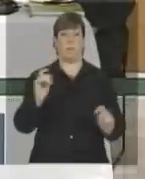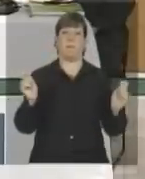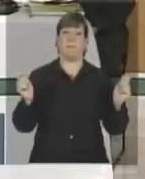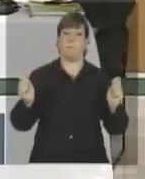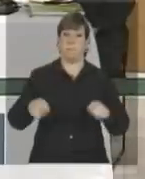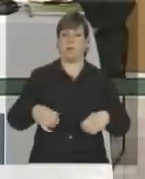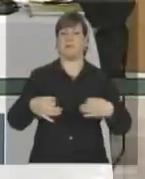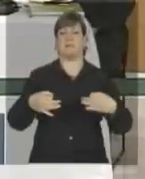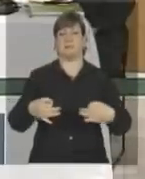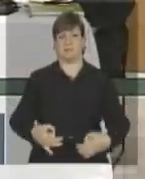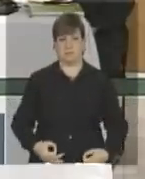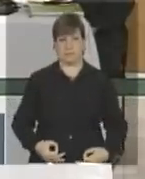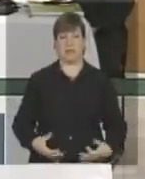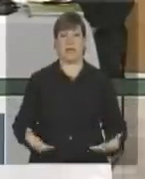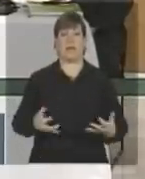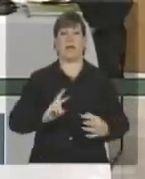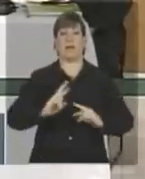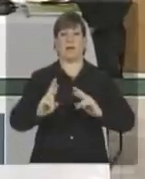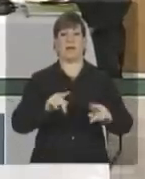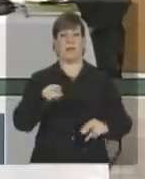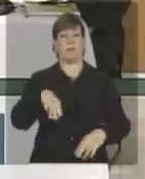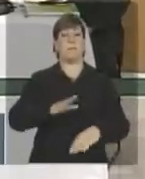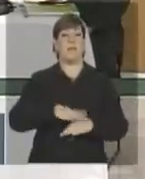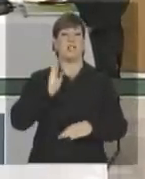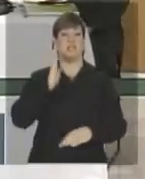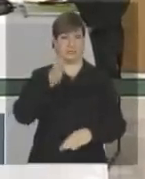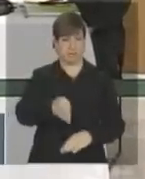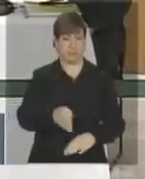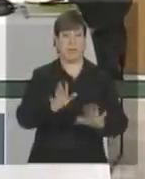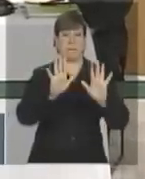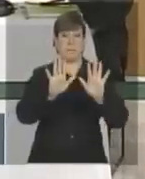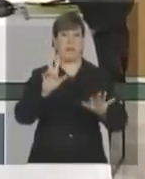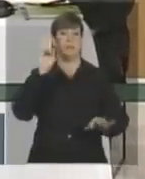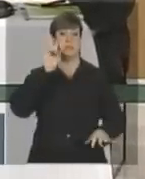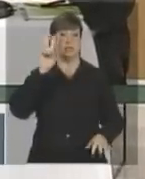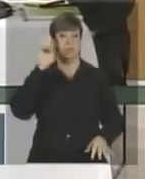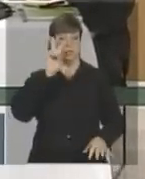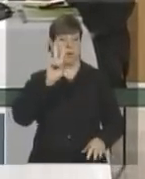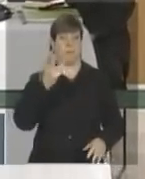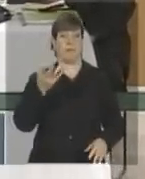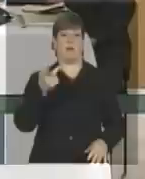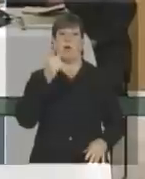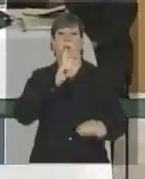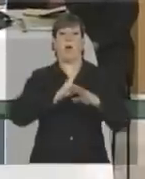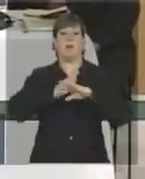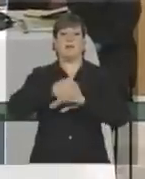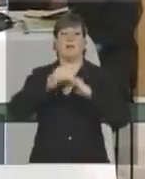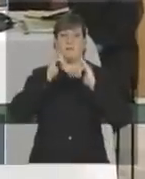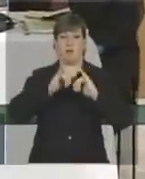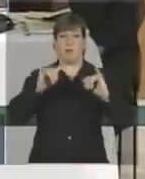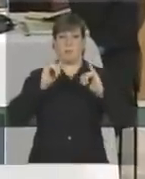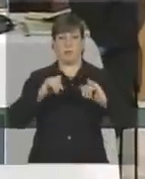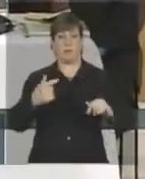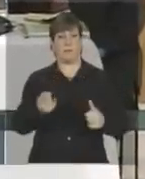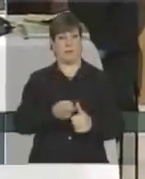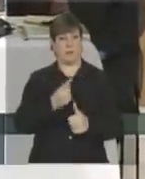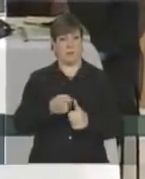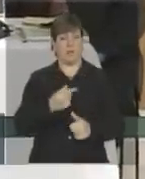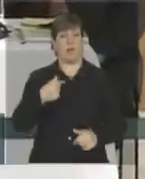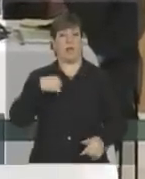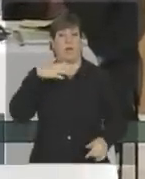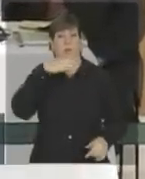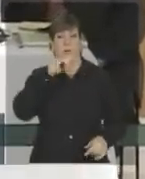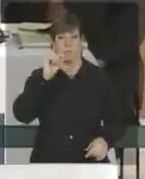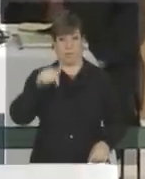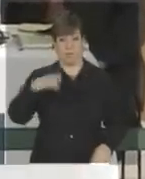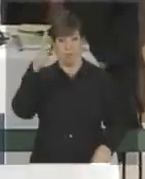com certeza, querer responder isso mais diretamente. Mas sobre a questão do acesso à informação, primeiramente, eu gostaria, acho que o fato